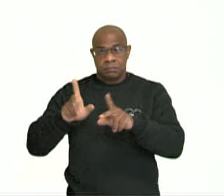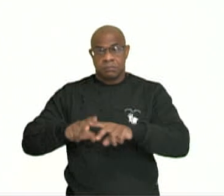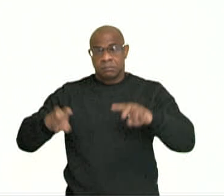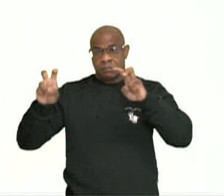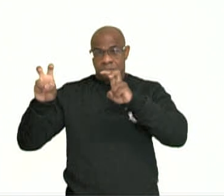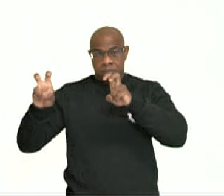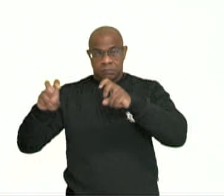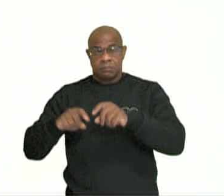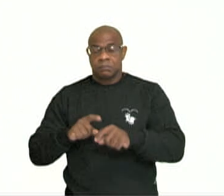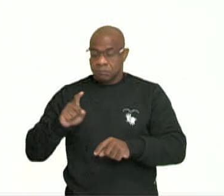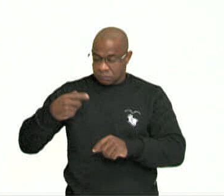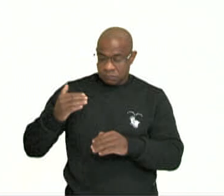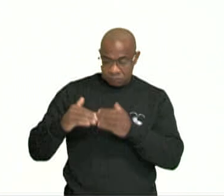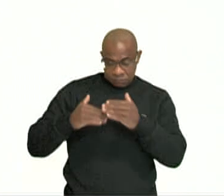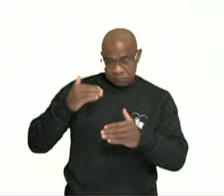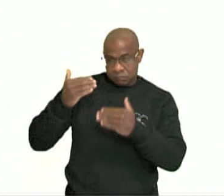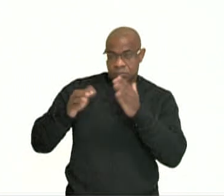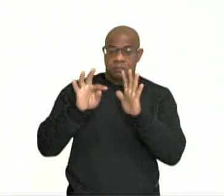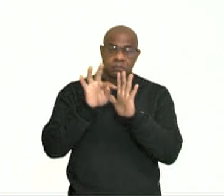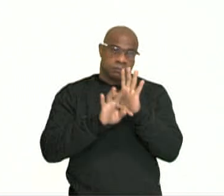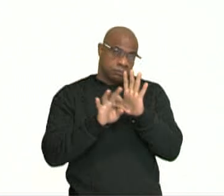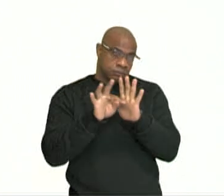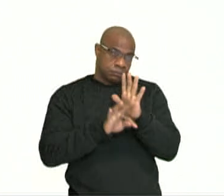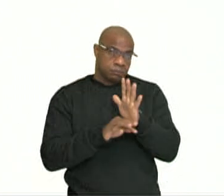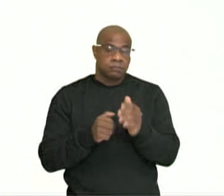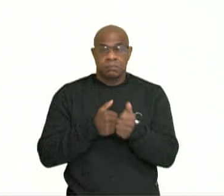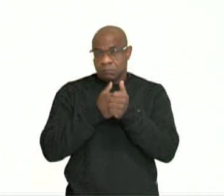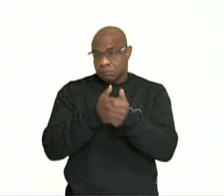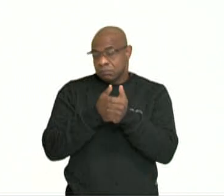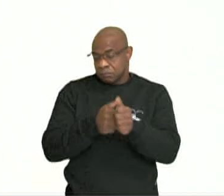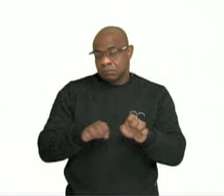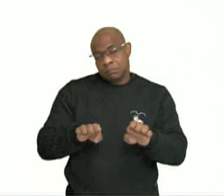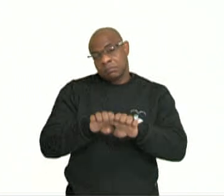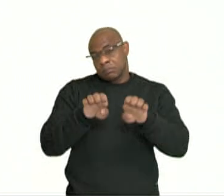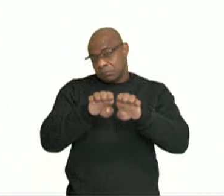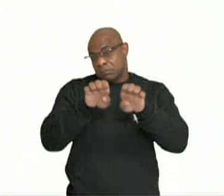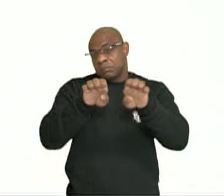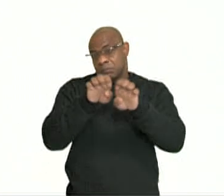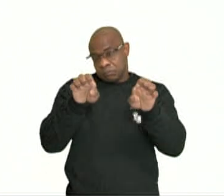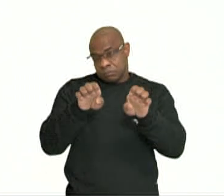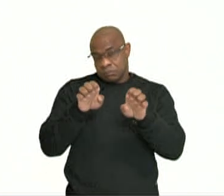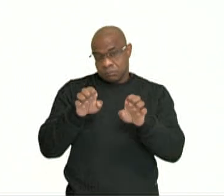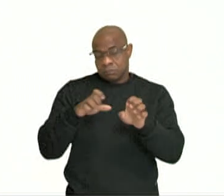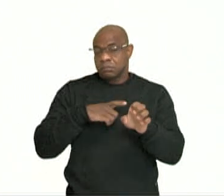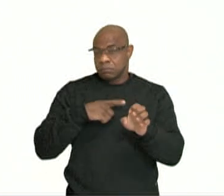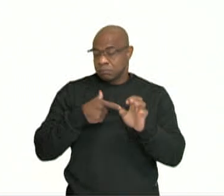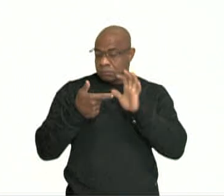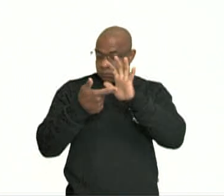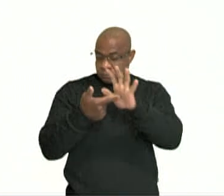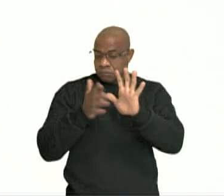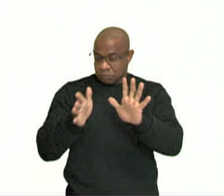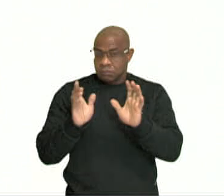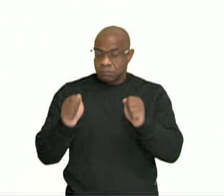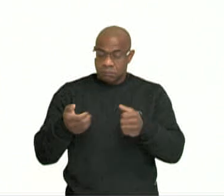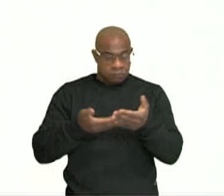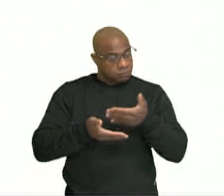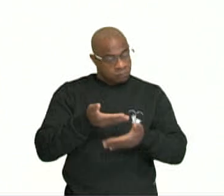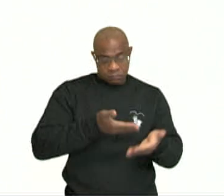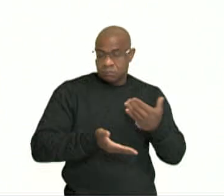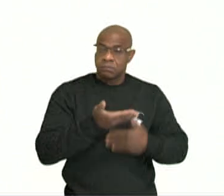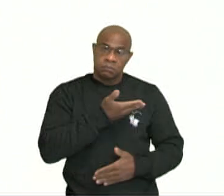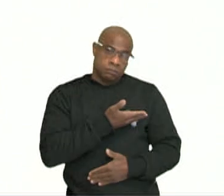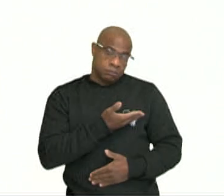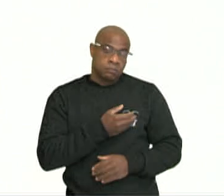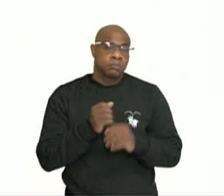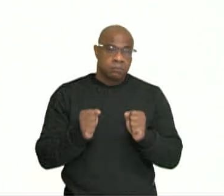vai desenvolver o teu texto, seguindo a estrutura apresentada nessa aula, pode compartilhar com seus colegas,